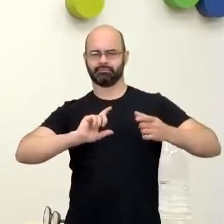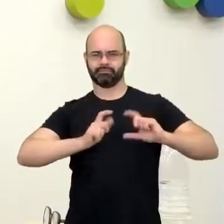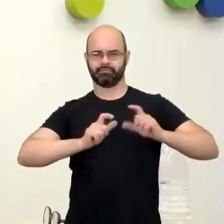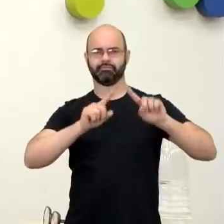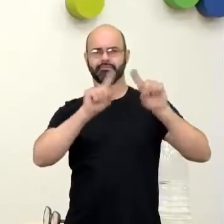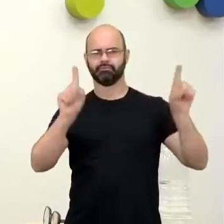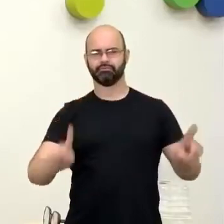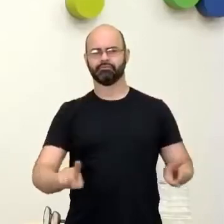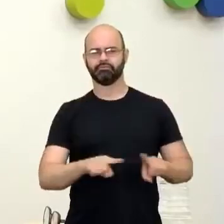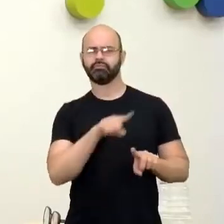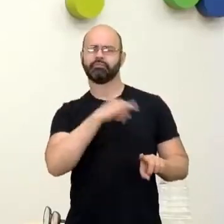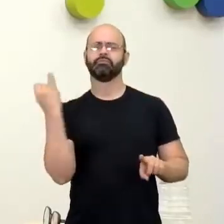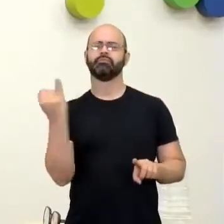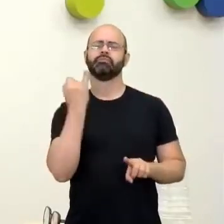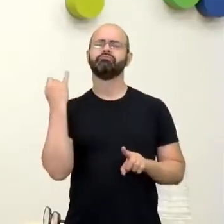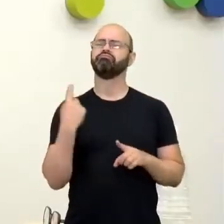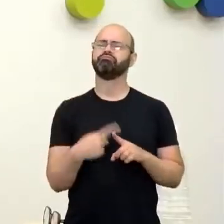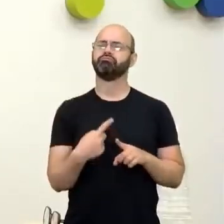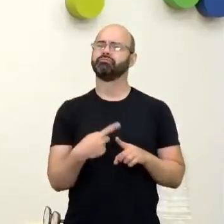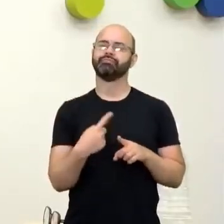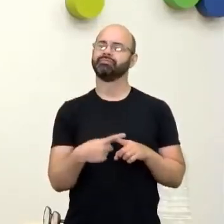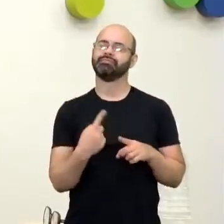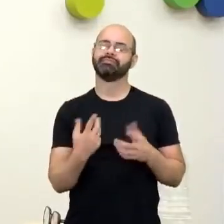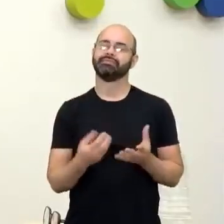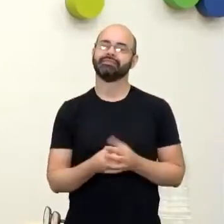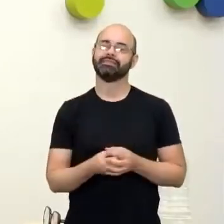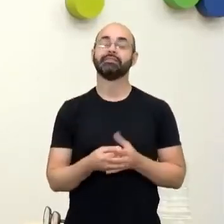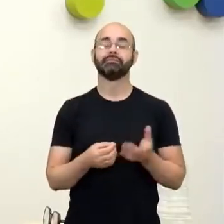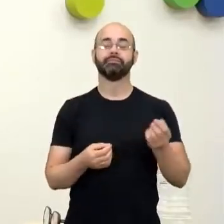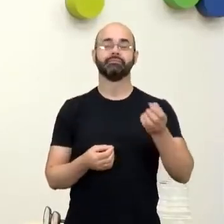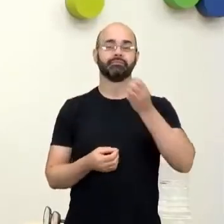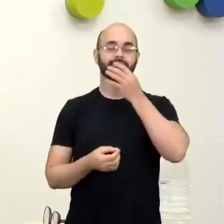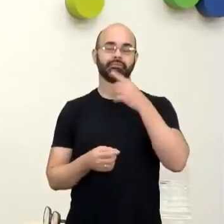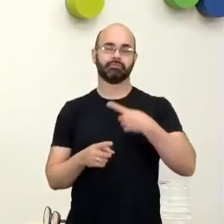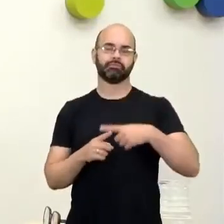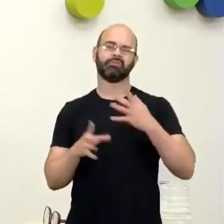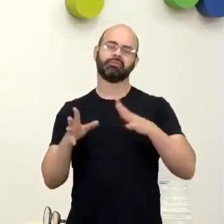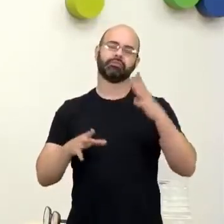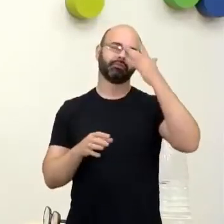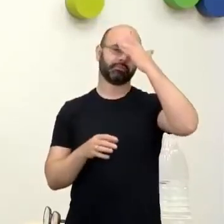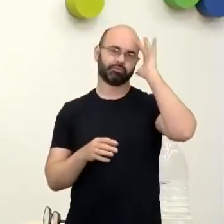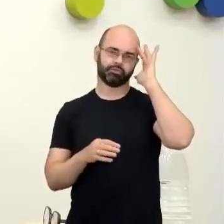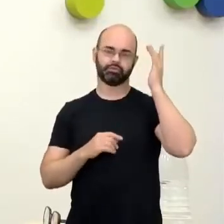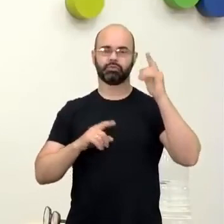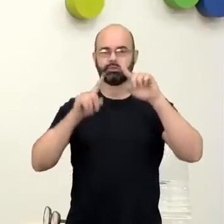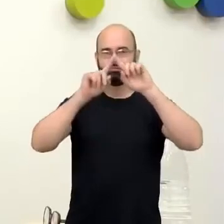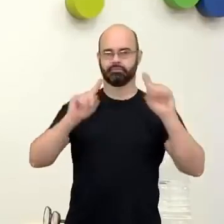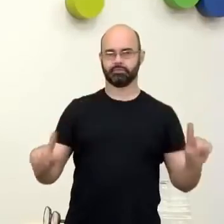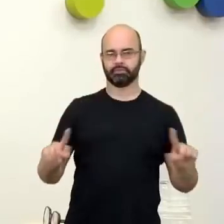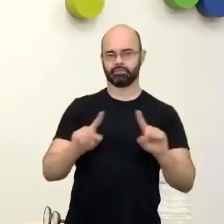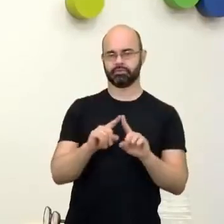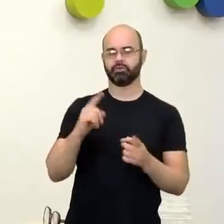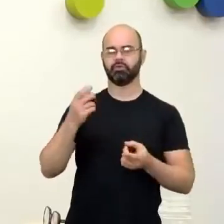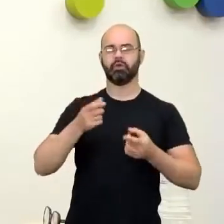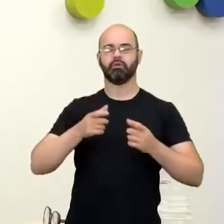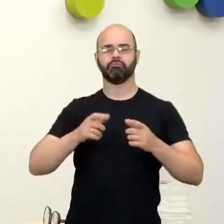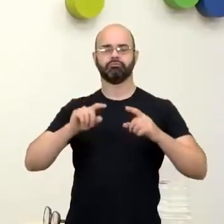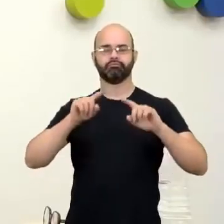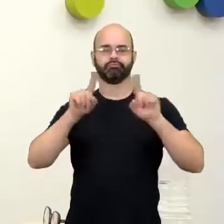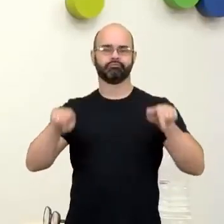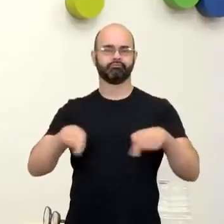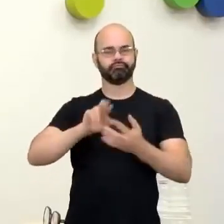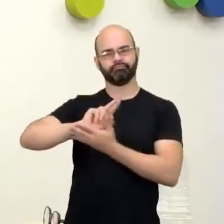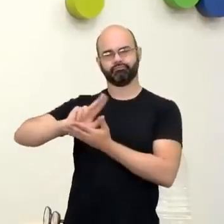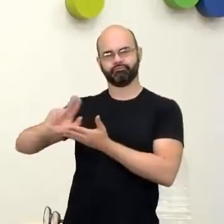tão importante e ela é bacana de se trabalhar. Às vezes relegada aí por conta dos triângulos e outras figuras geométricas, mas o quadrado é uma